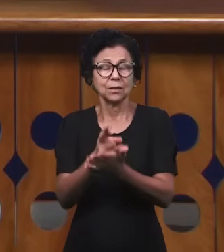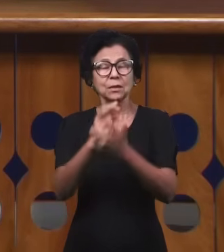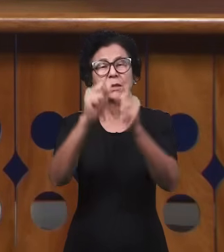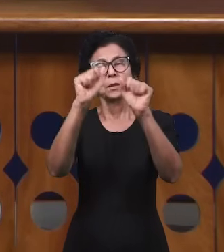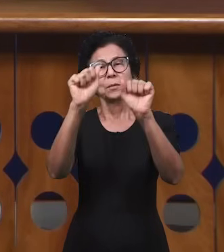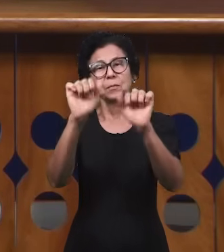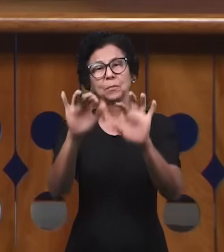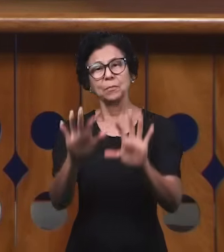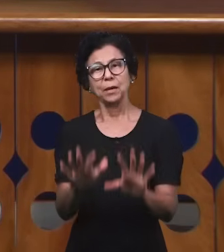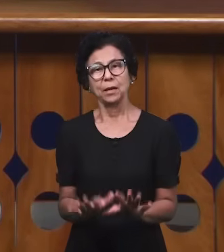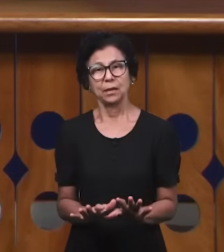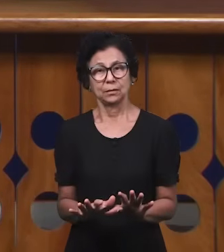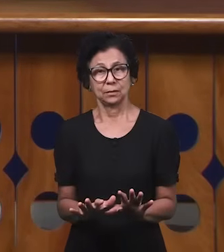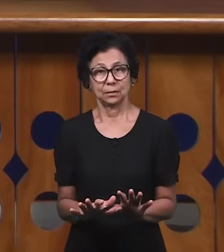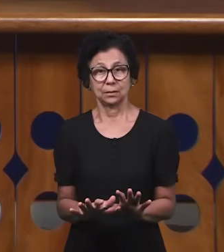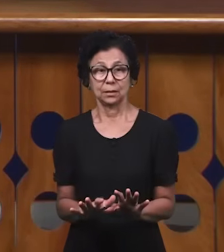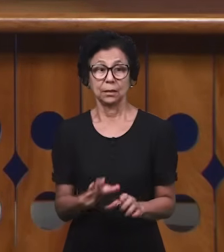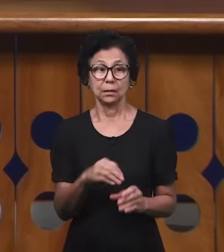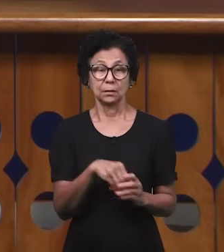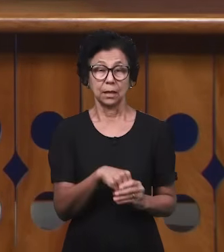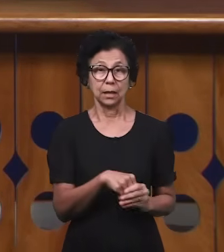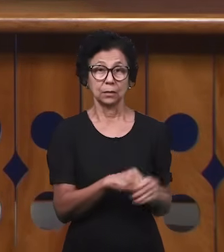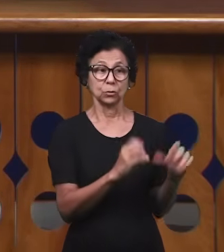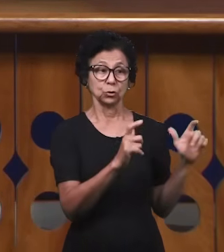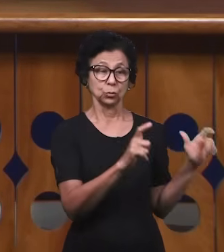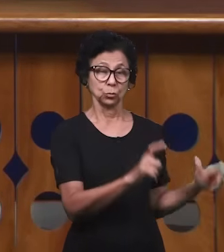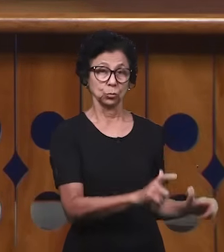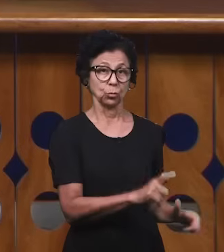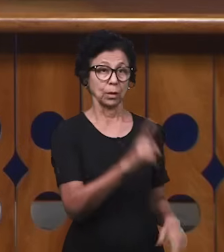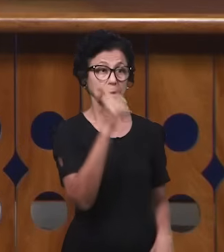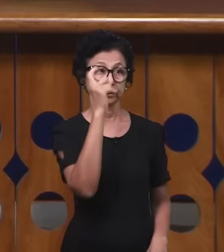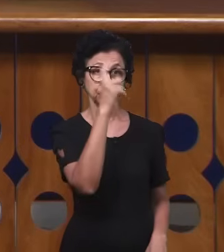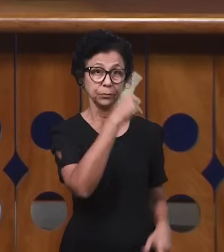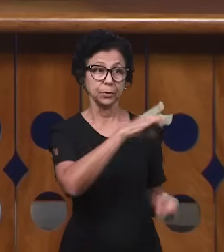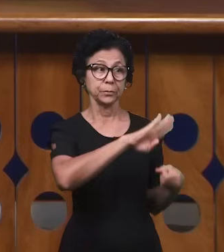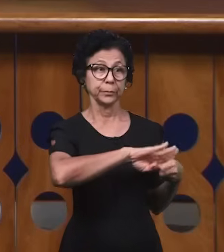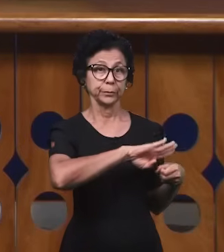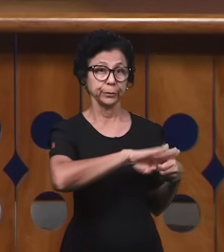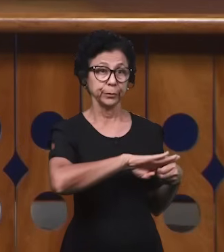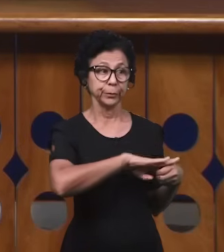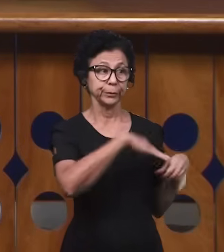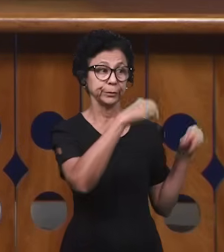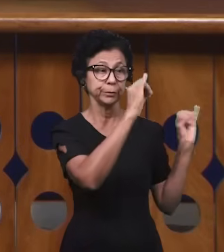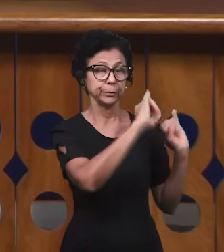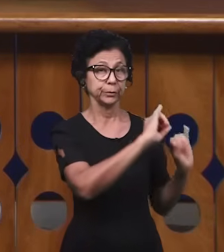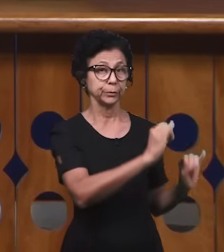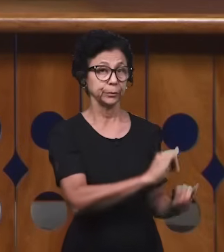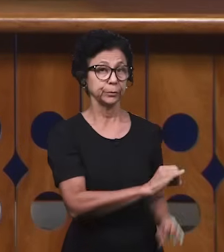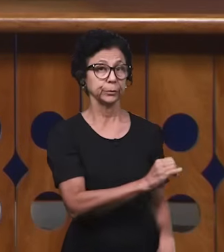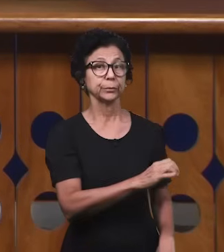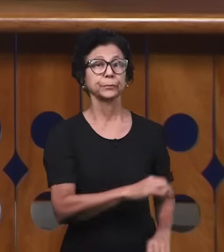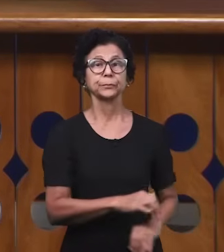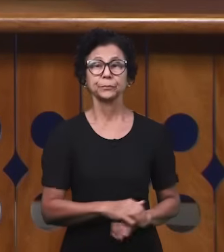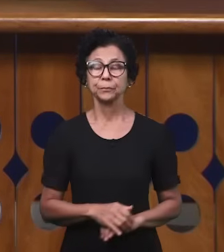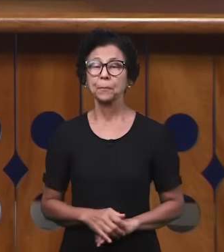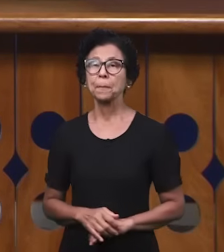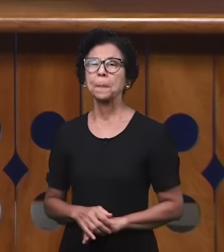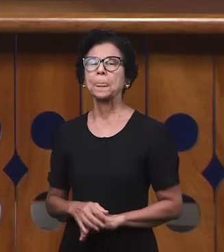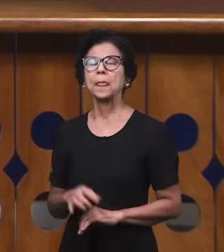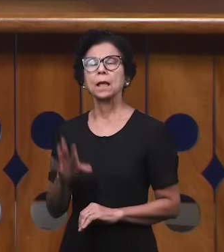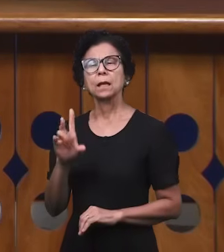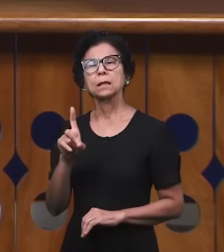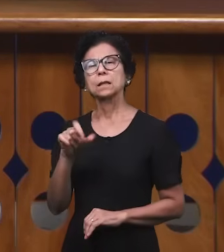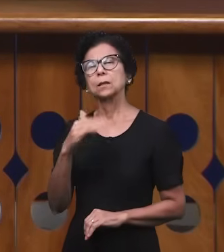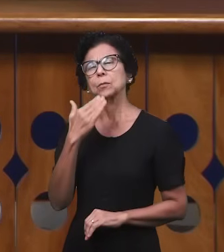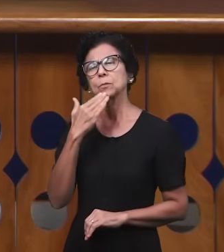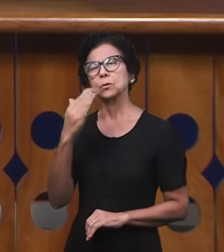em um ambiente hostil. Lembrando, ele estava na Babilônia. Ele buscou sabedoria verdadeira que vem